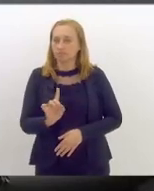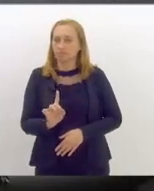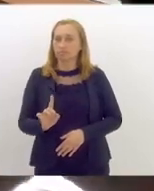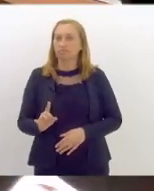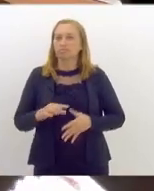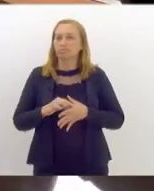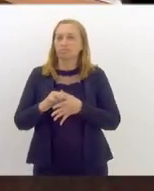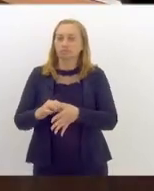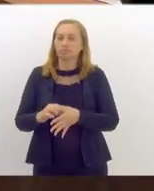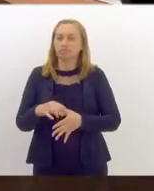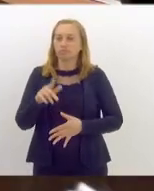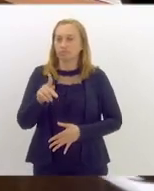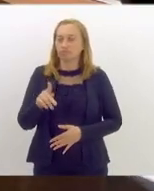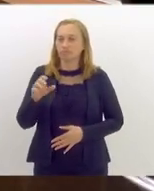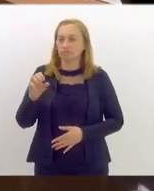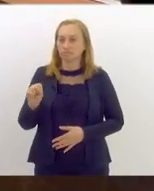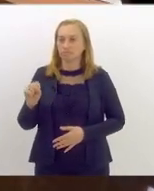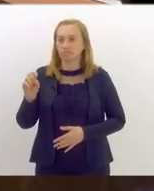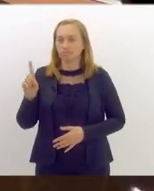PSD